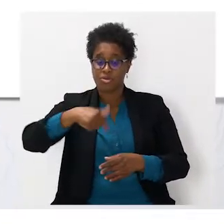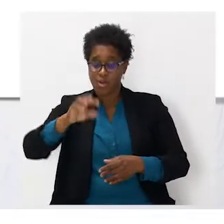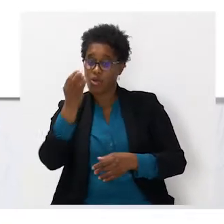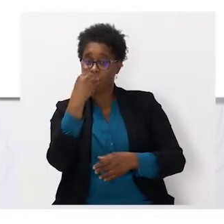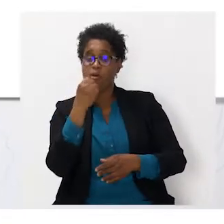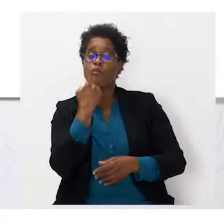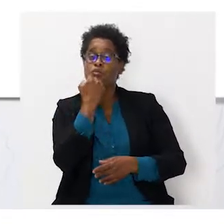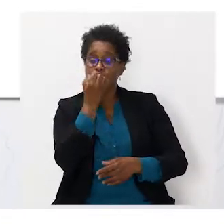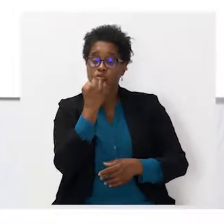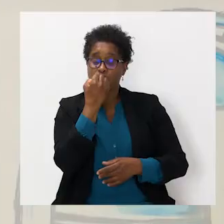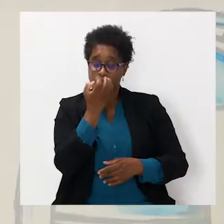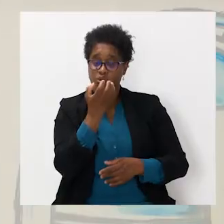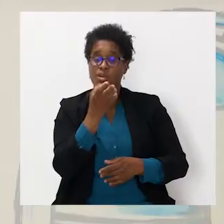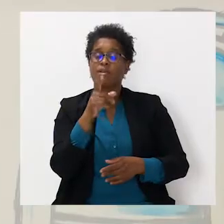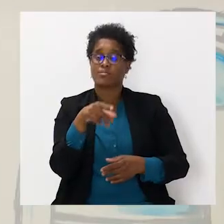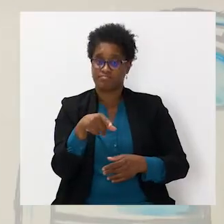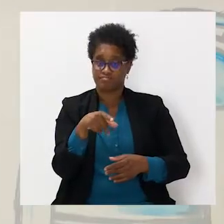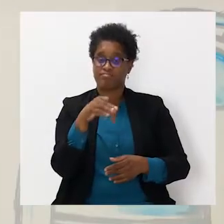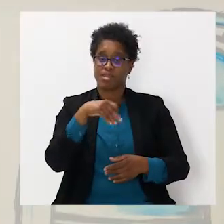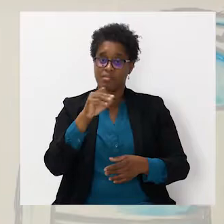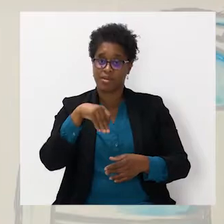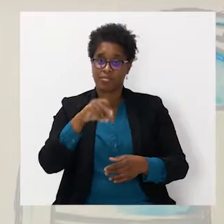fruto, certo? Da papaieira.